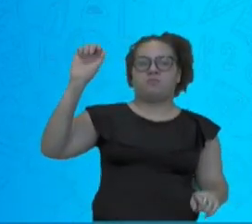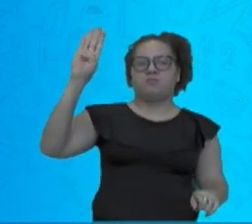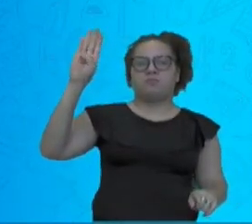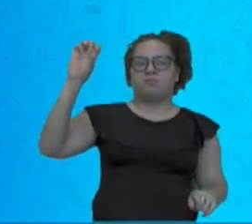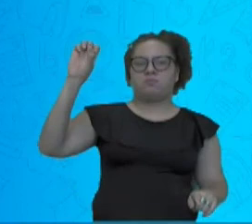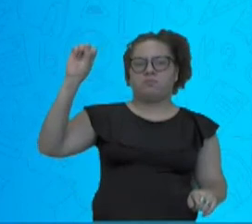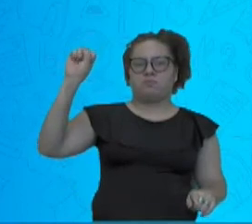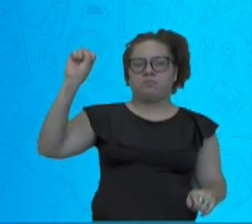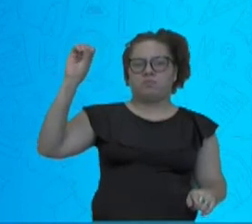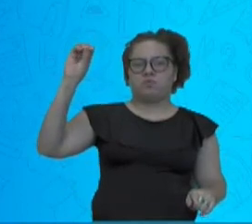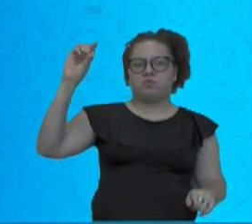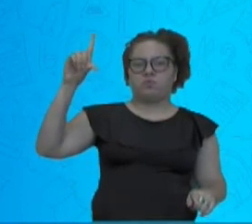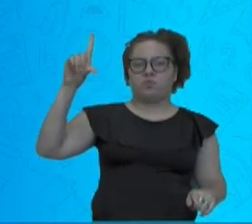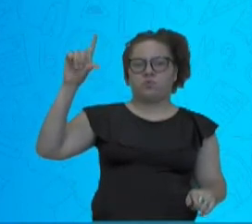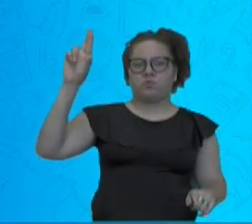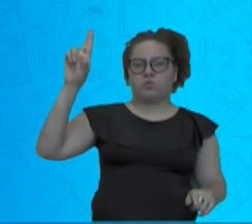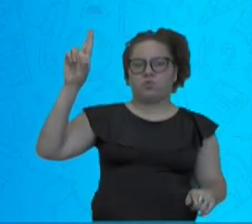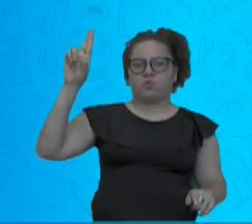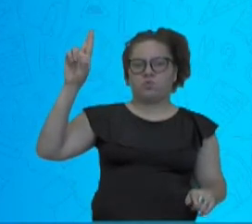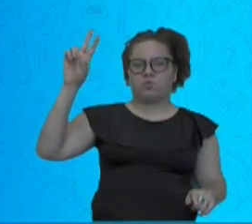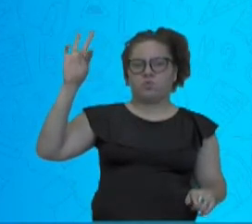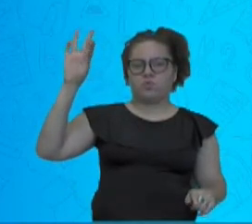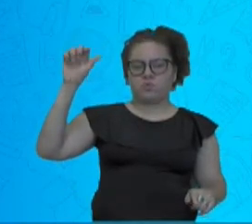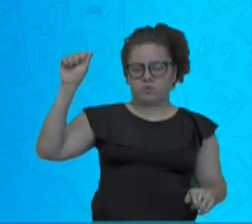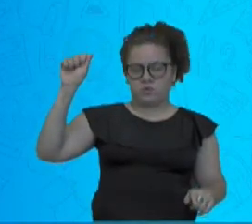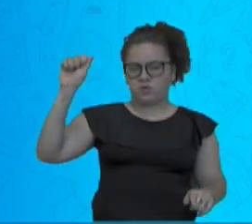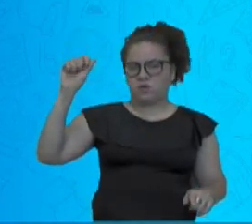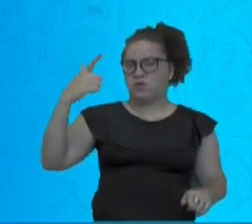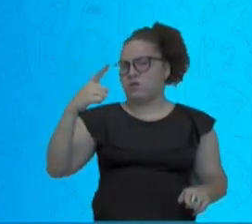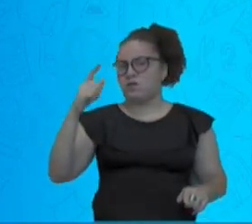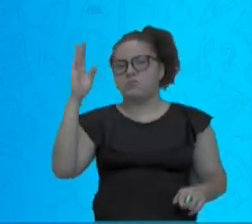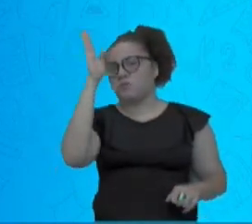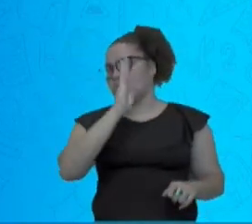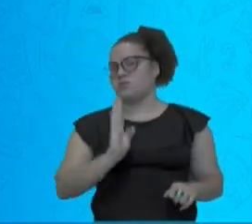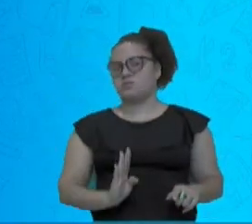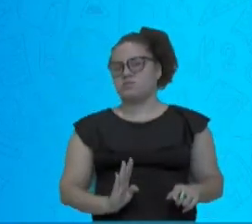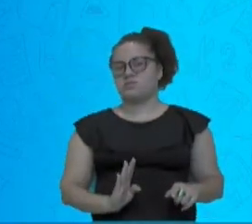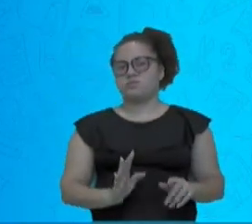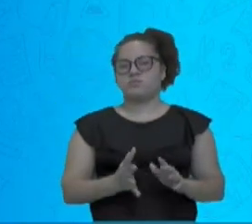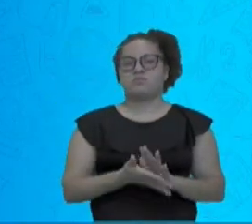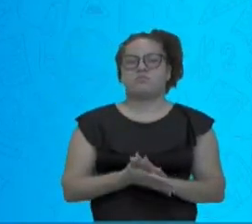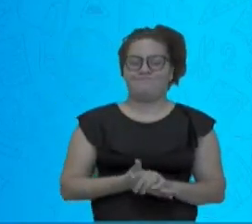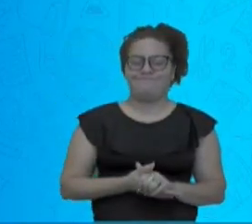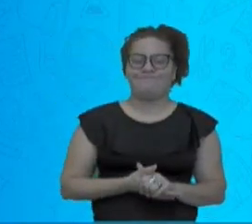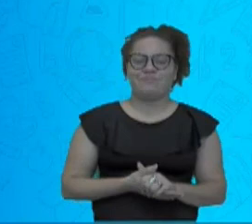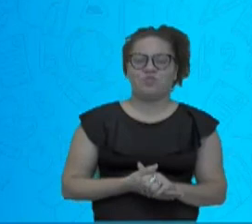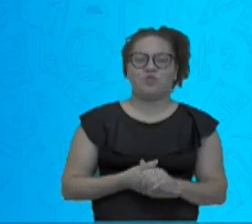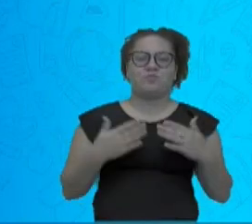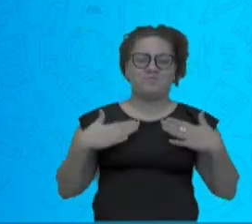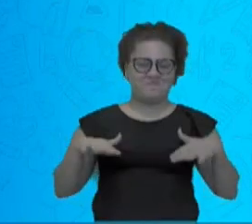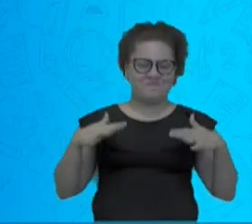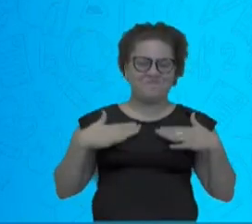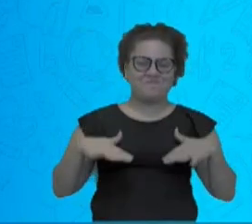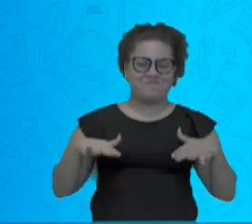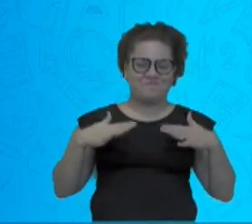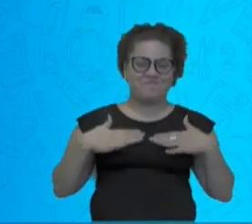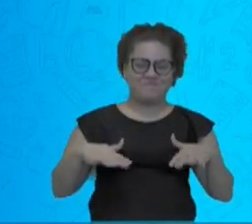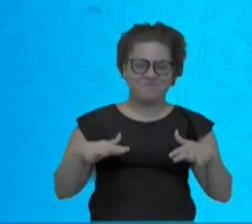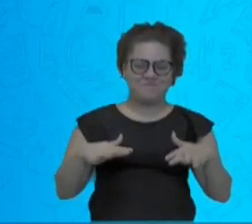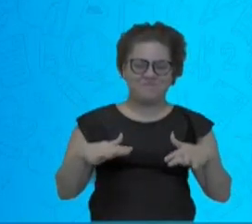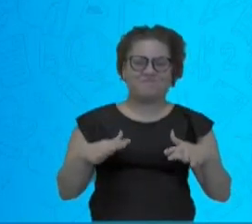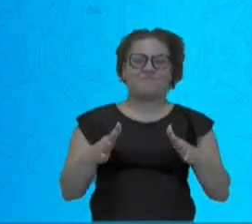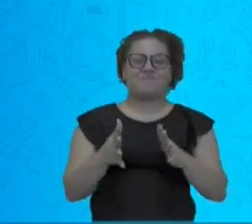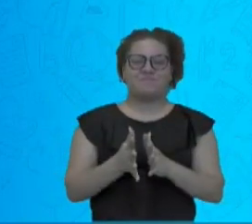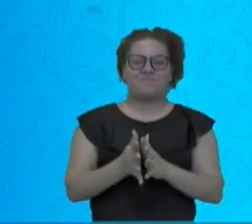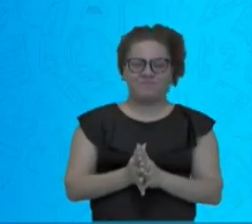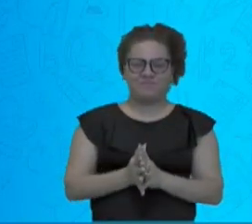baixa do que o nível do mar. Essa não existe no Brasil, tá bom? Fica tranquilo. Então, pessoal,